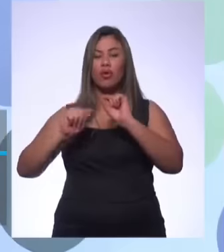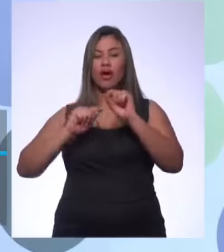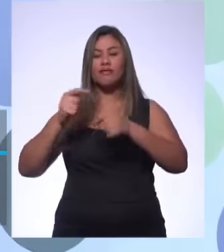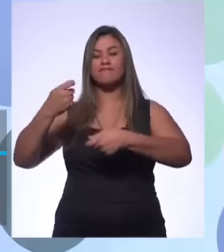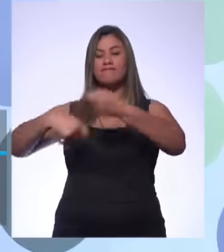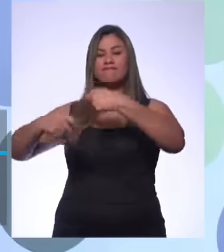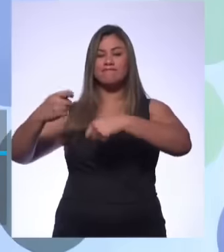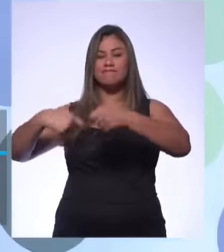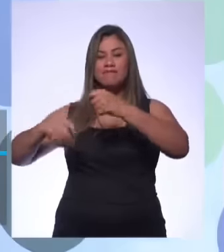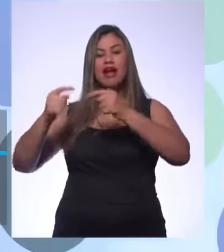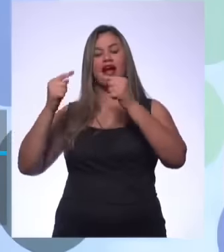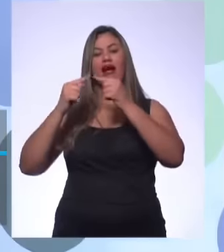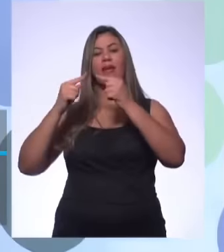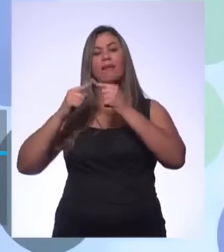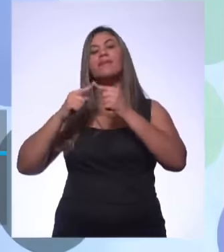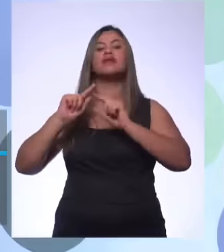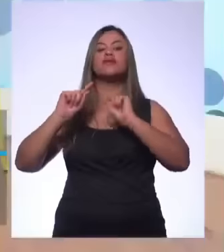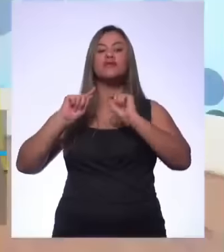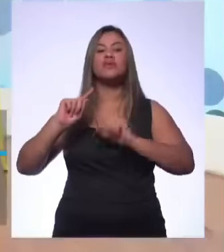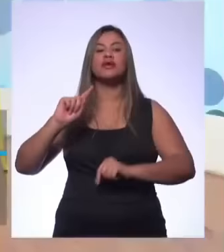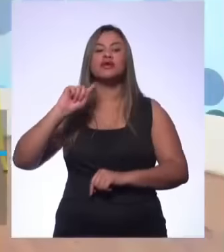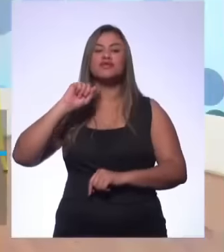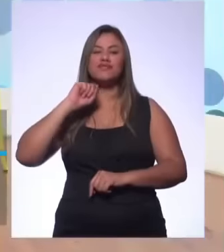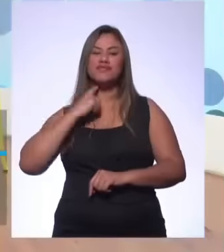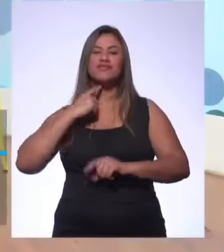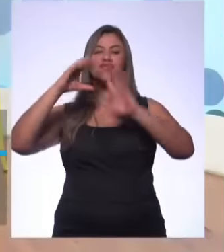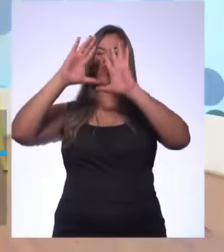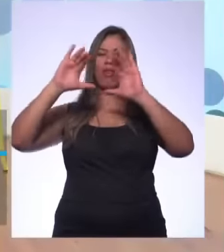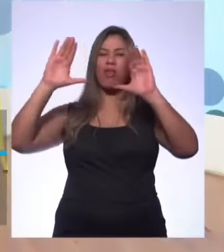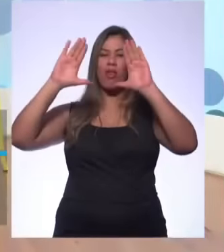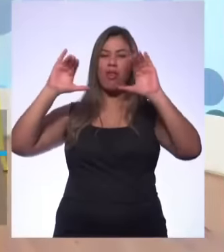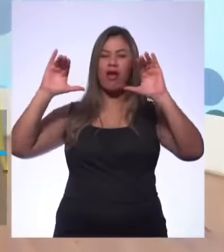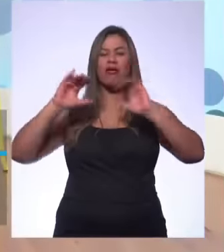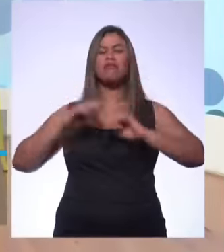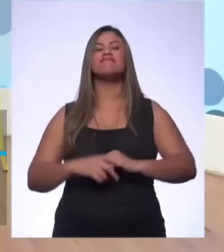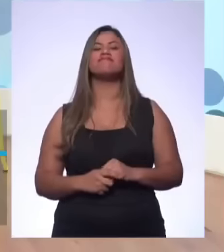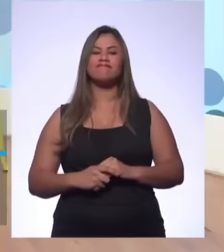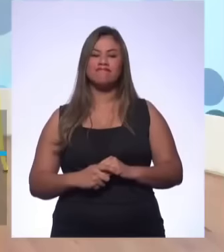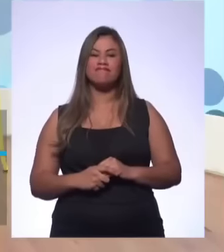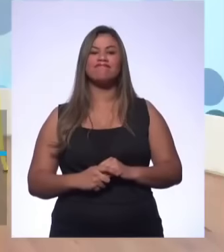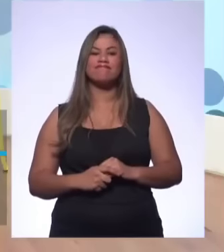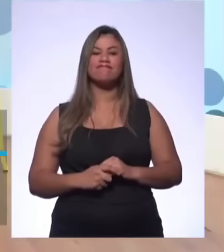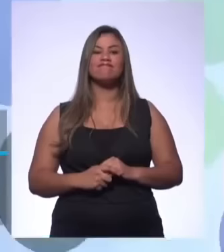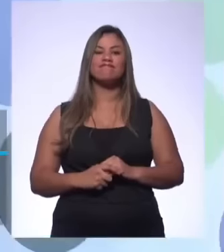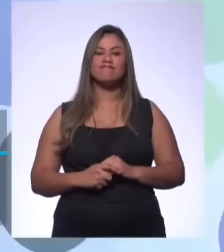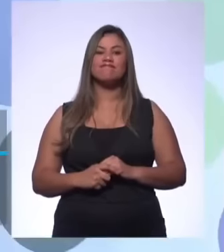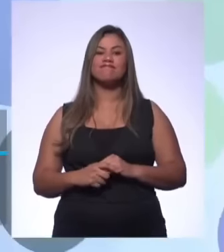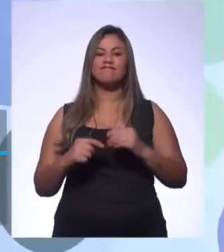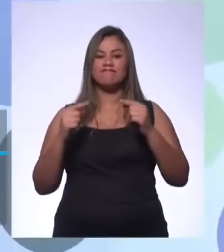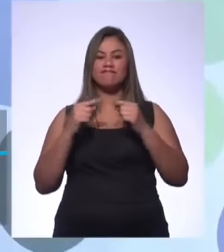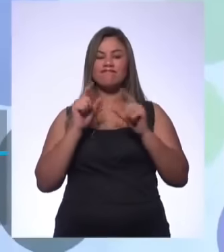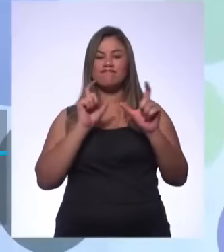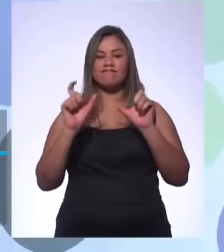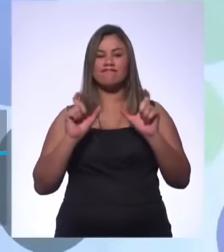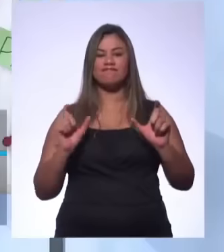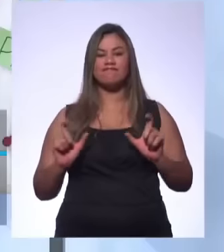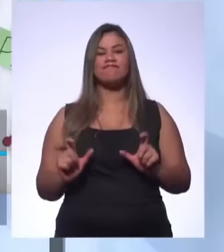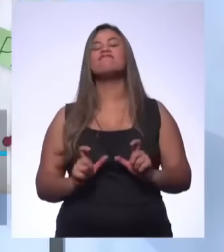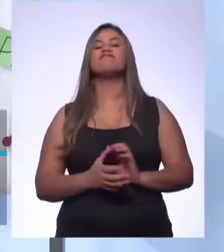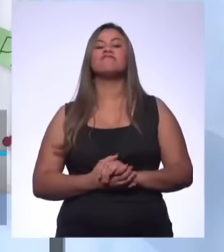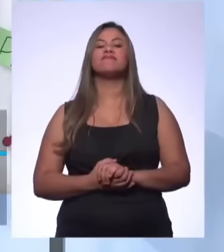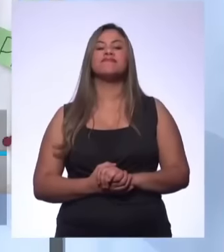Então, cidadãos, e vendas e também poluição foram as palavras que mais apareceram aqui no chat. Ok, muito